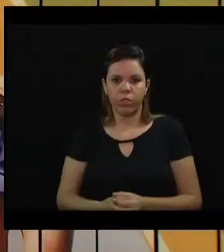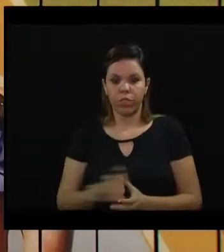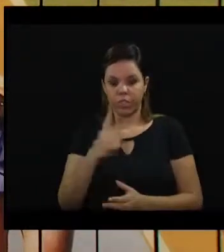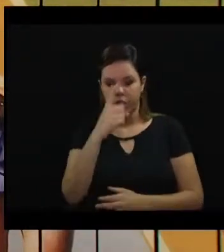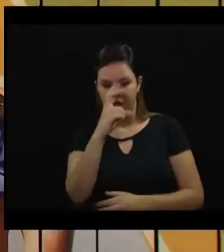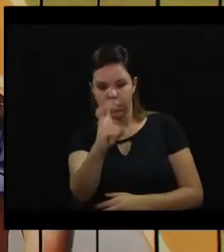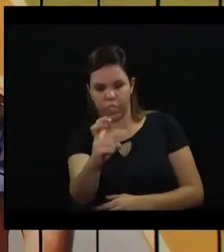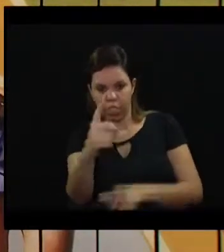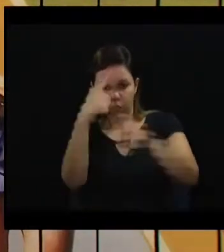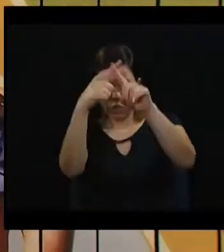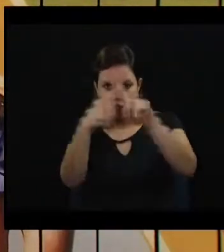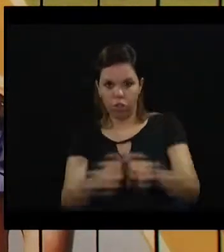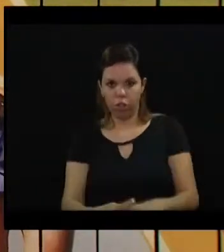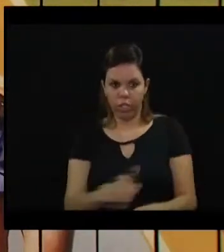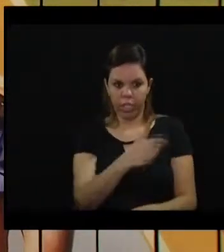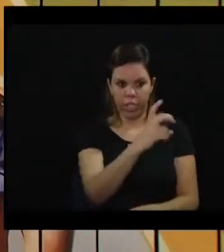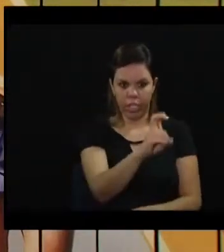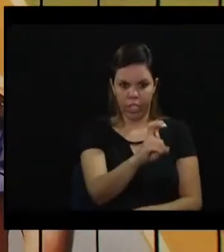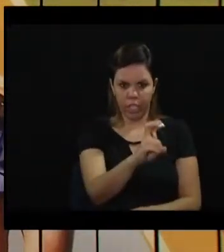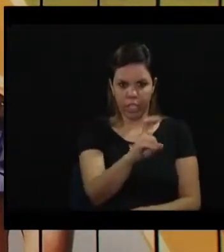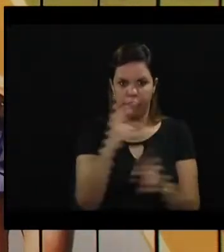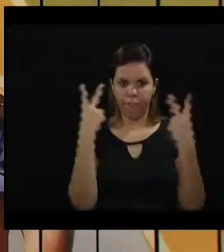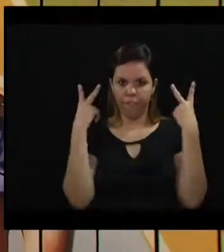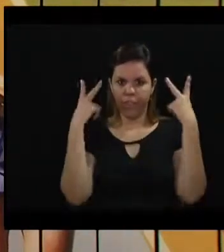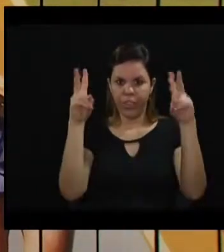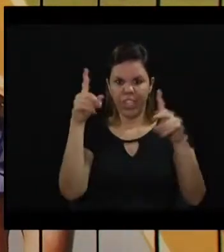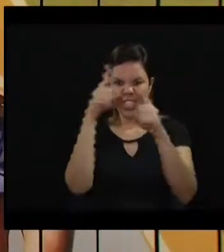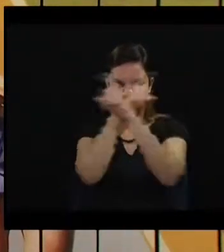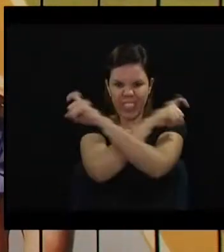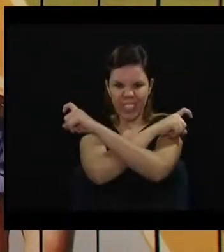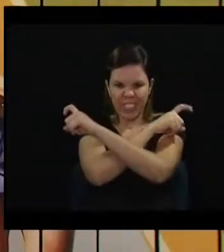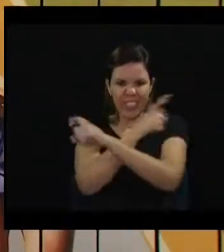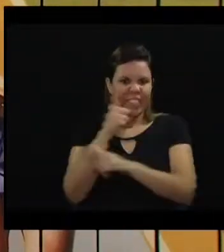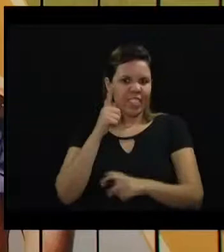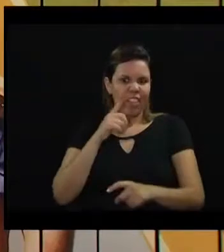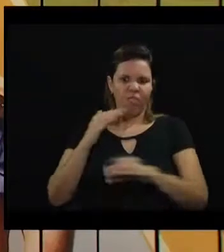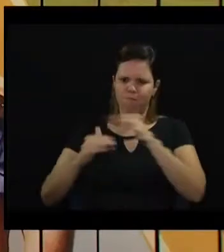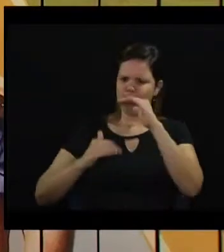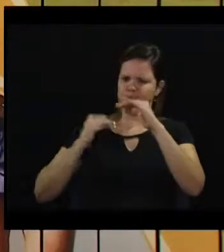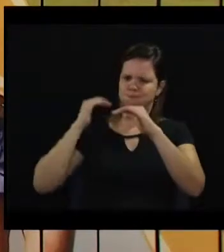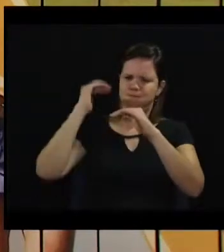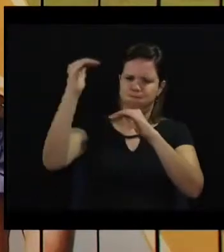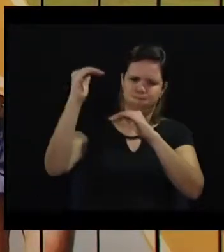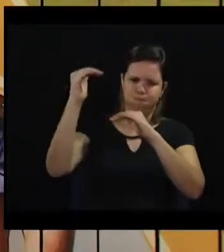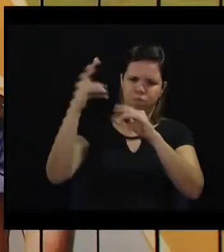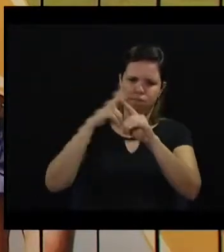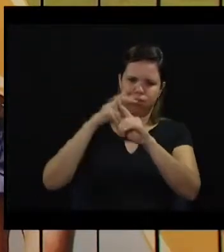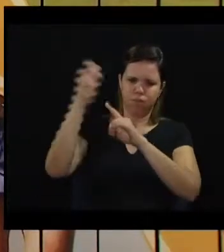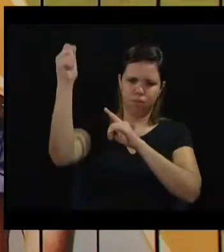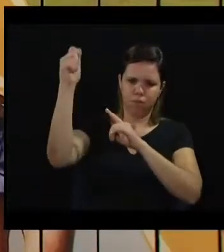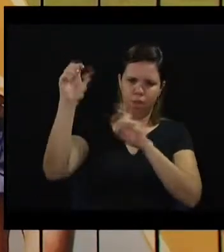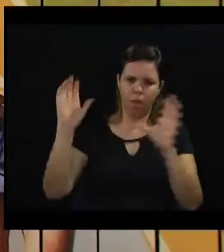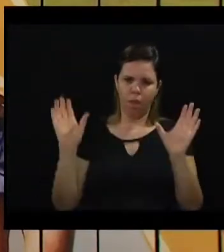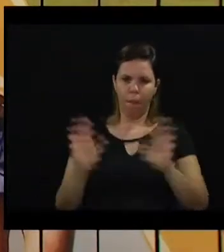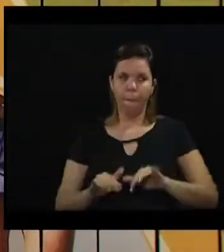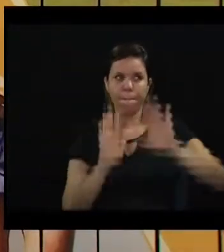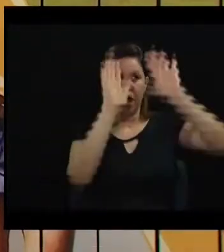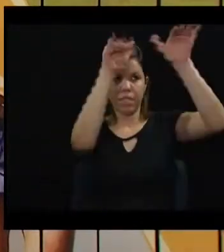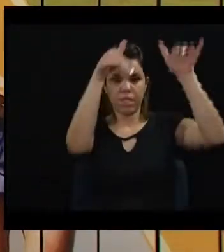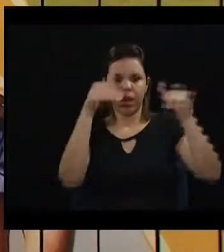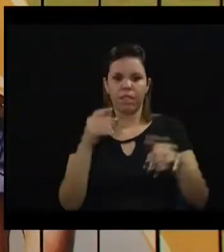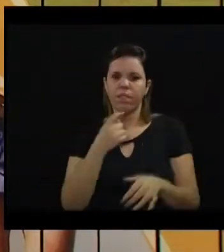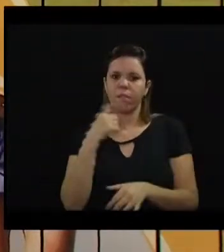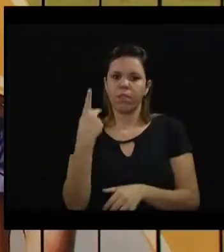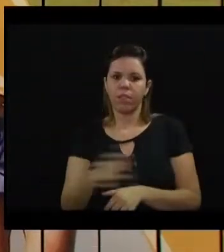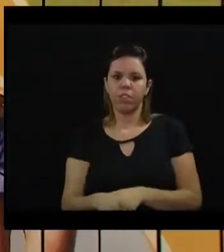jogos e 15 vitórias. Foi difícil, mas a equipe segue invicta, é o basquete campineiro na liga. O